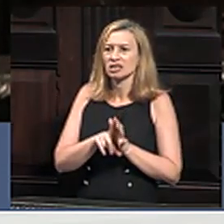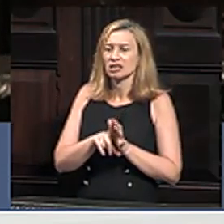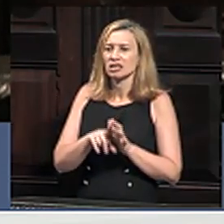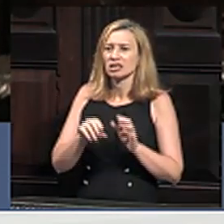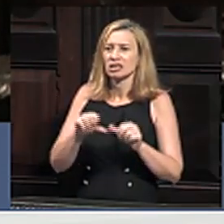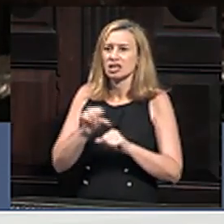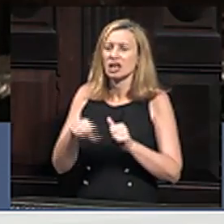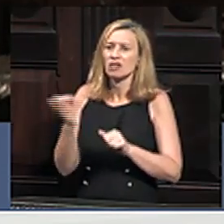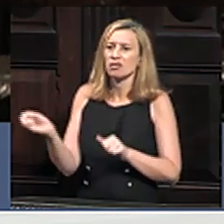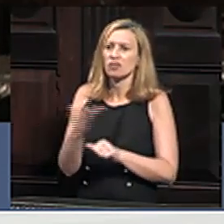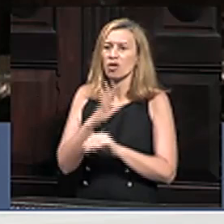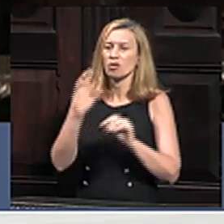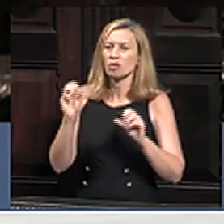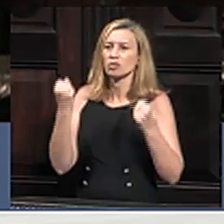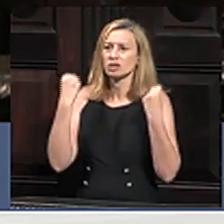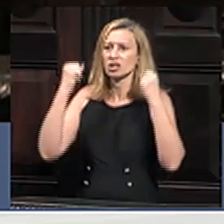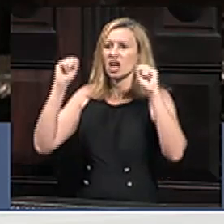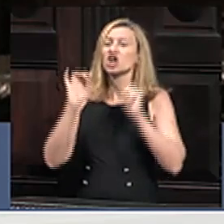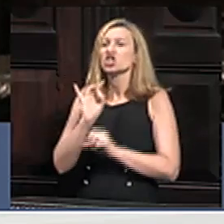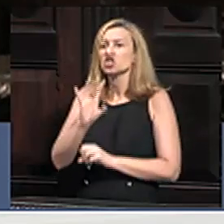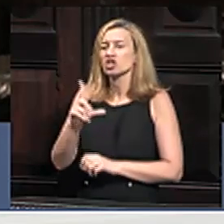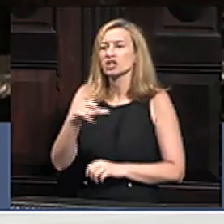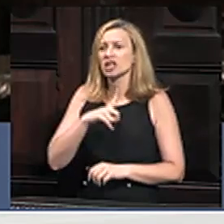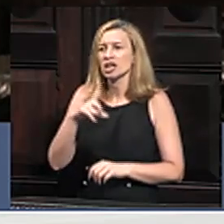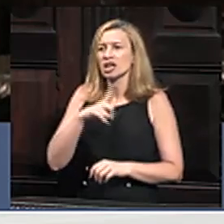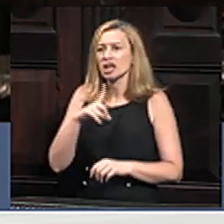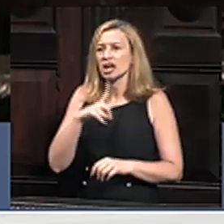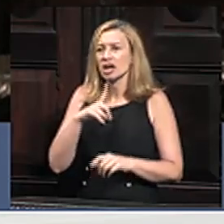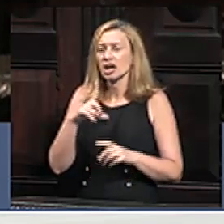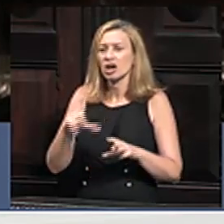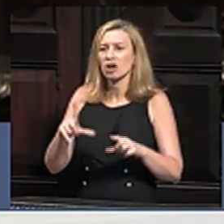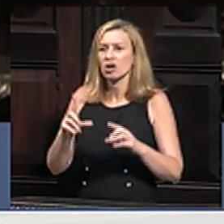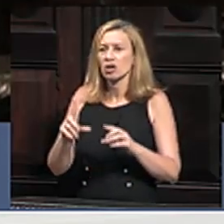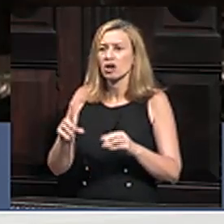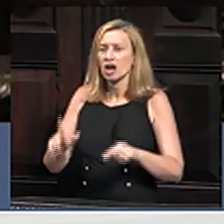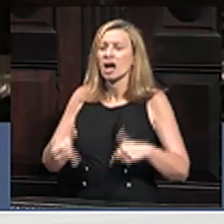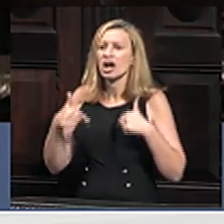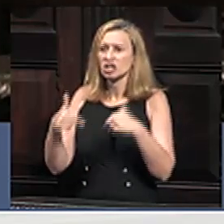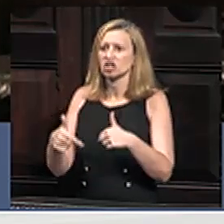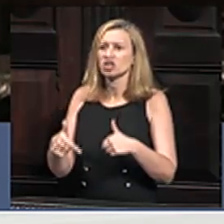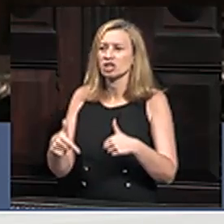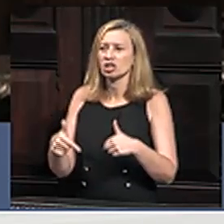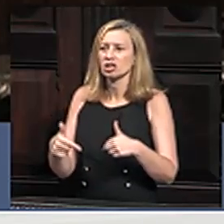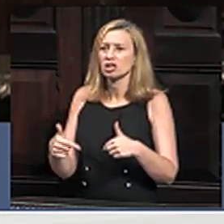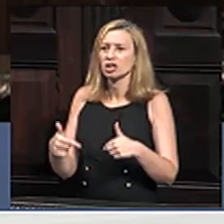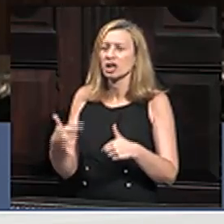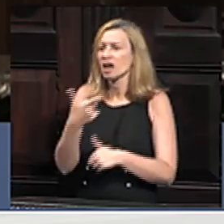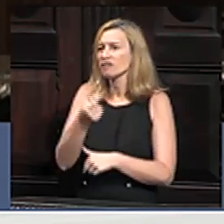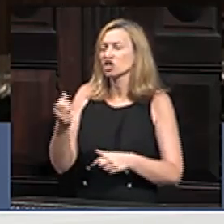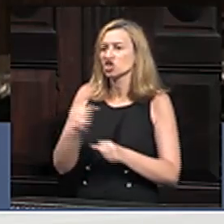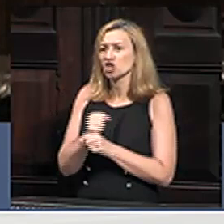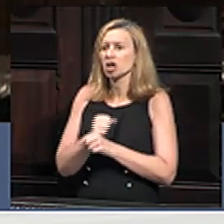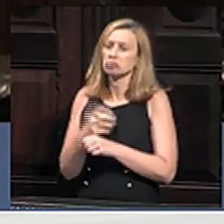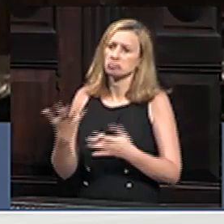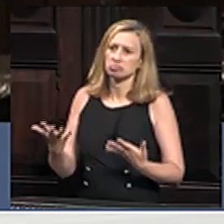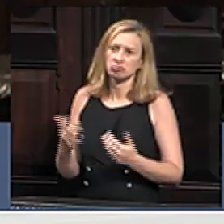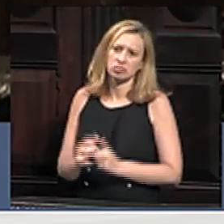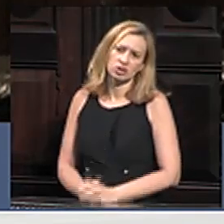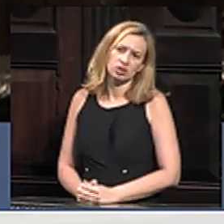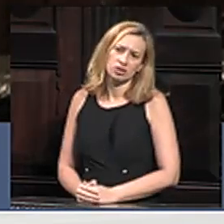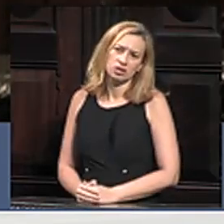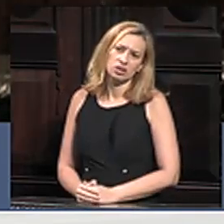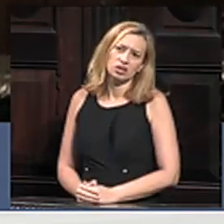só terá efeitos em relação à receita e orçamento daqui a 20 anos. Chega a ser